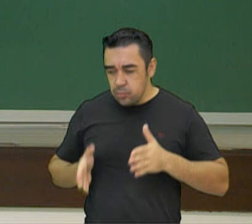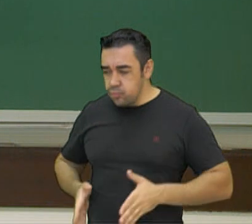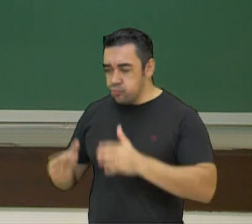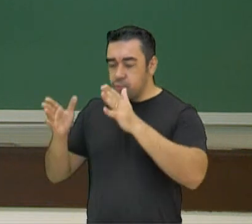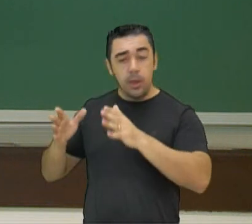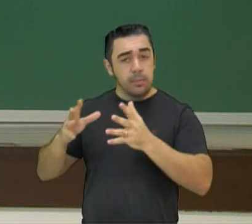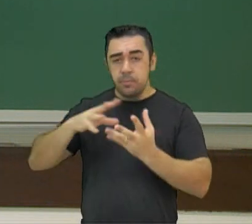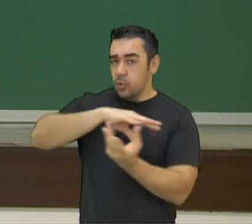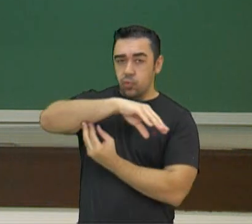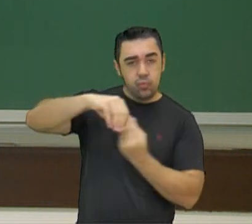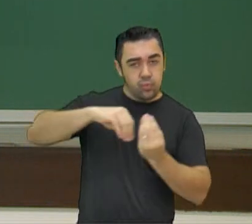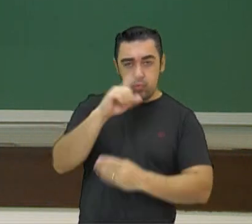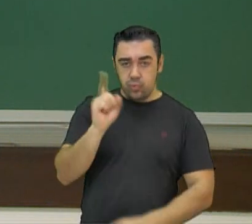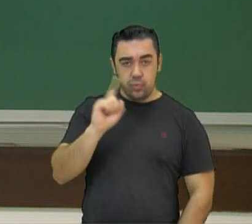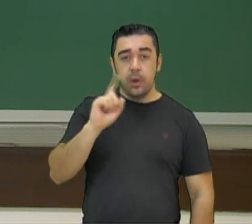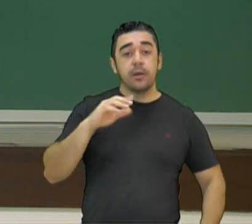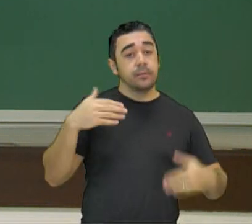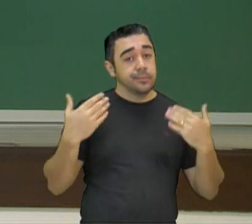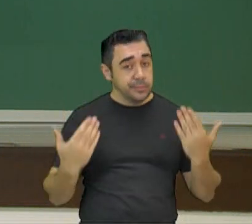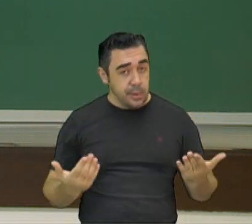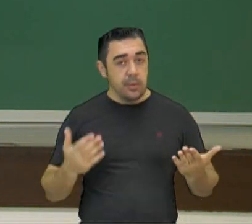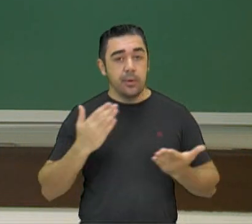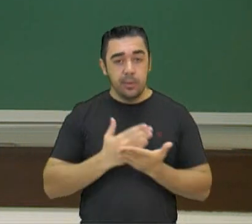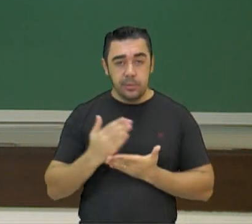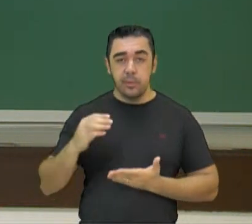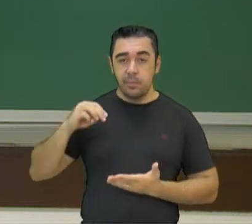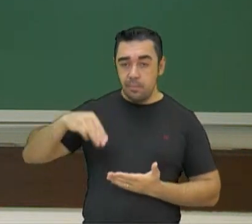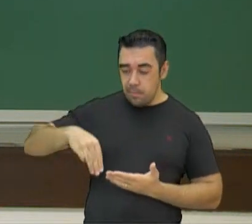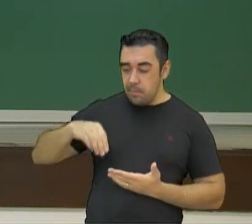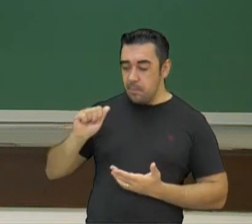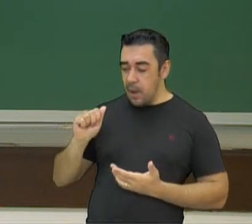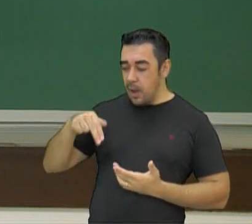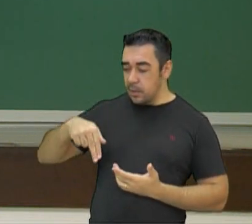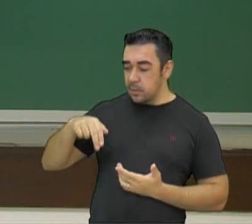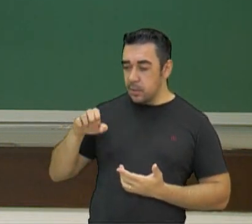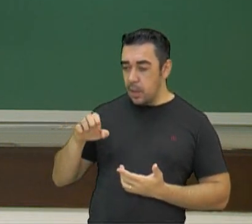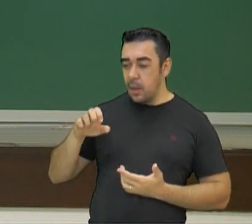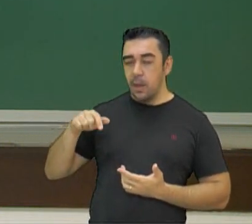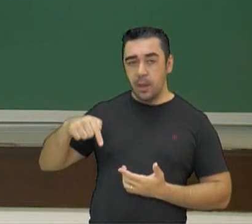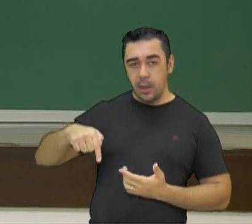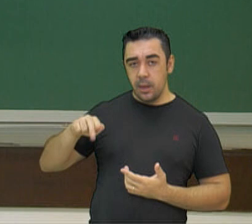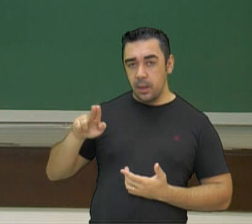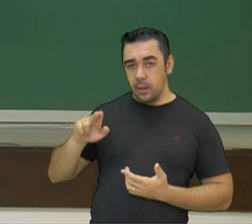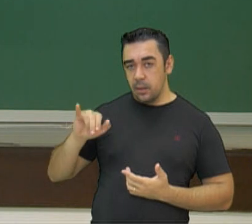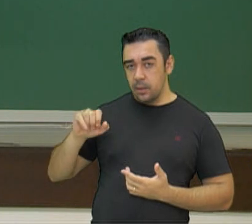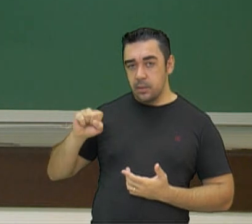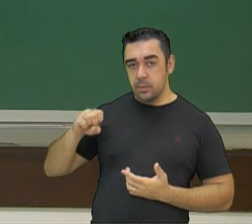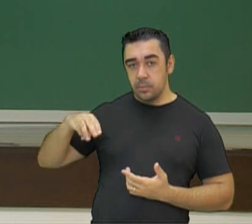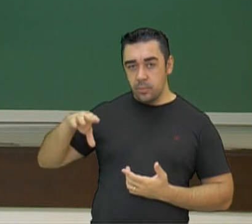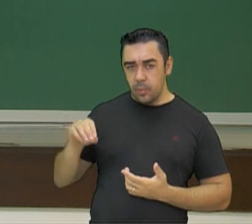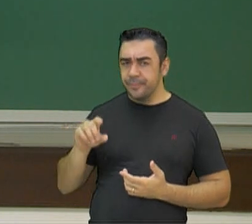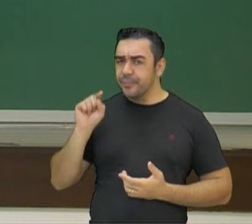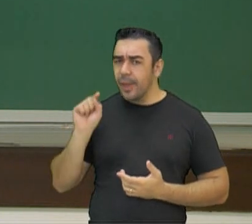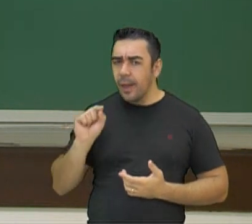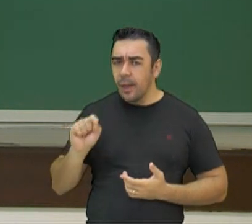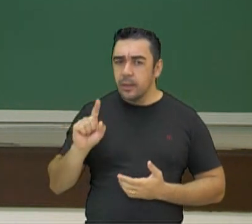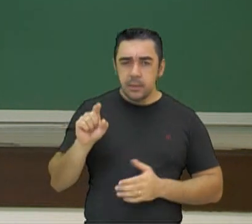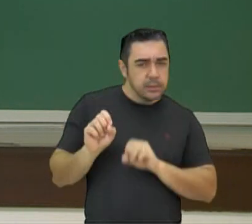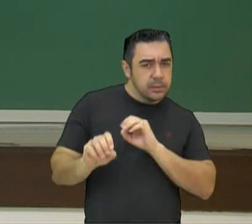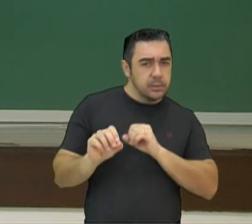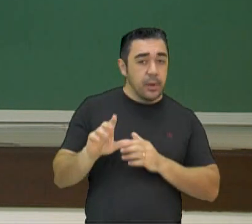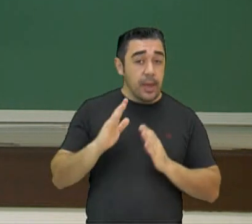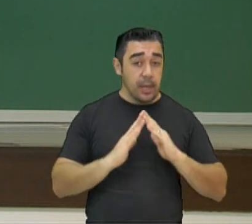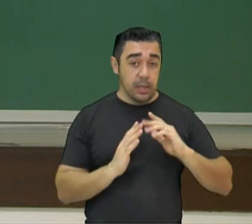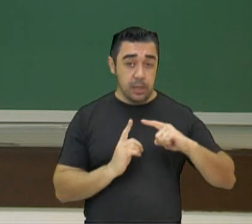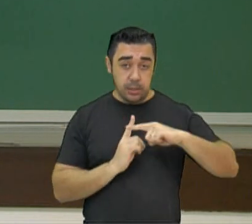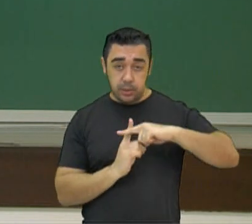misturam. Então isso se tornou uma heresia chamada maniqueísmo. Essa heresia, por mais que a